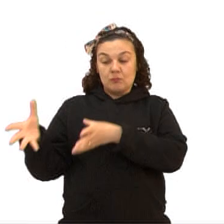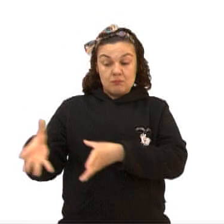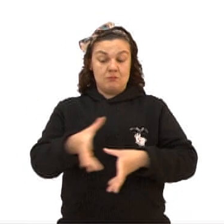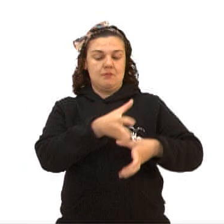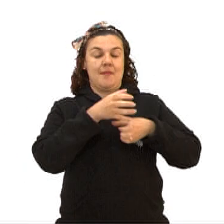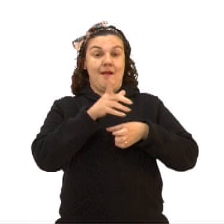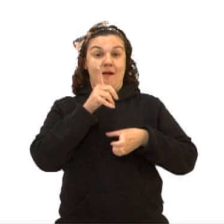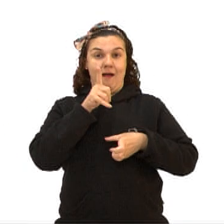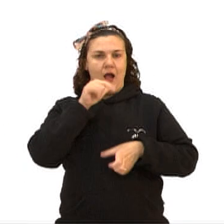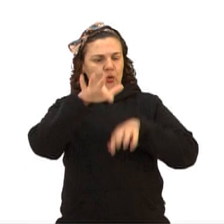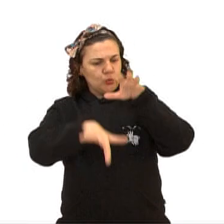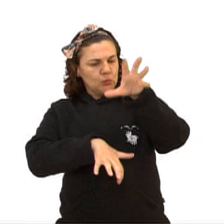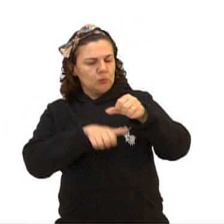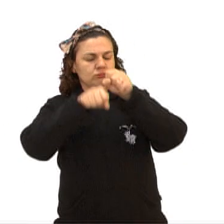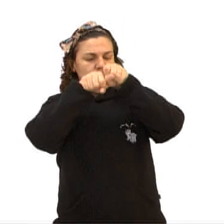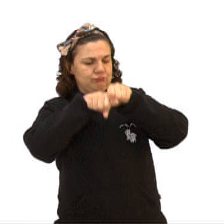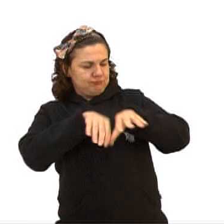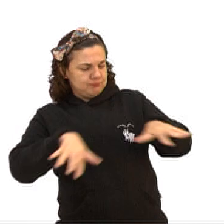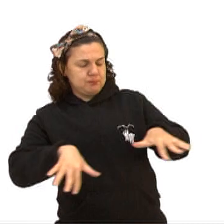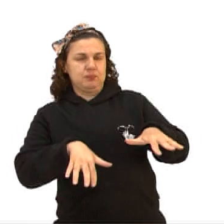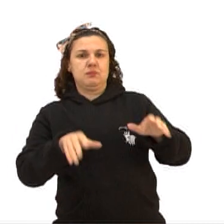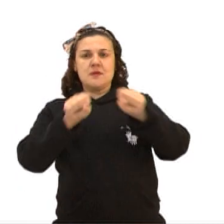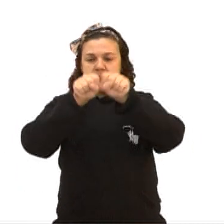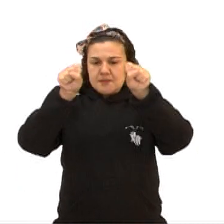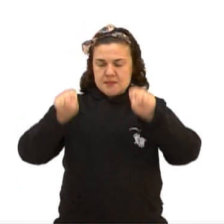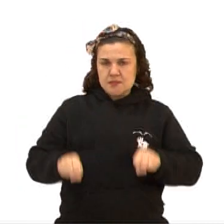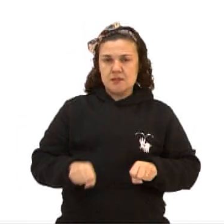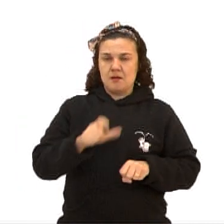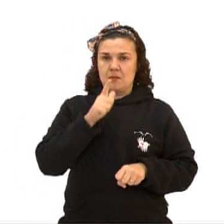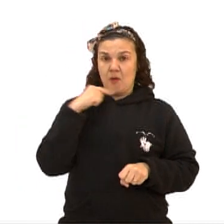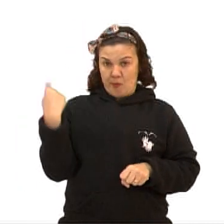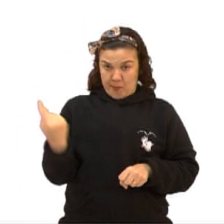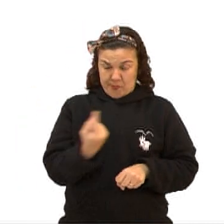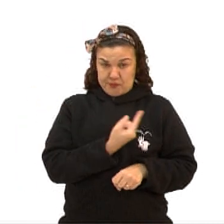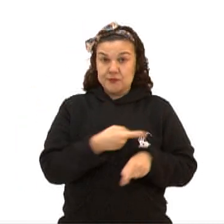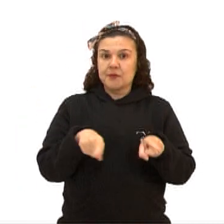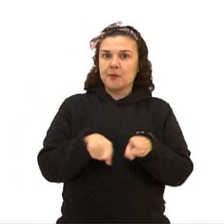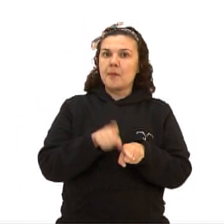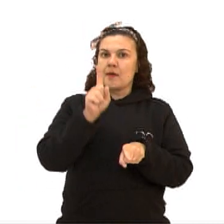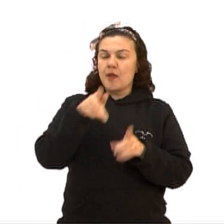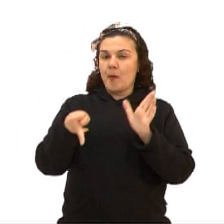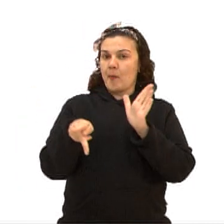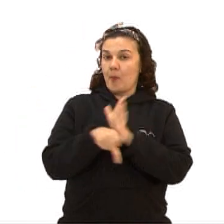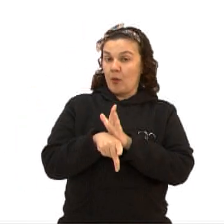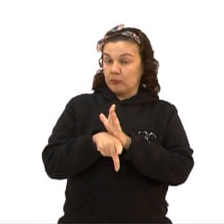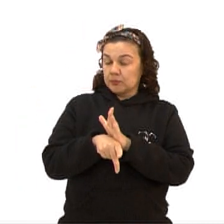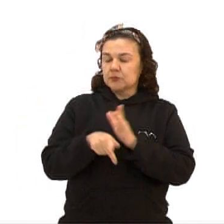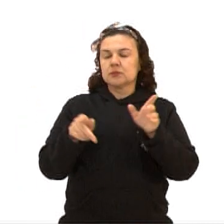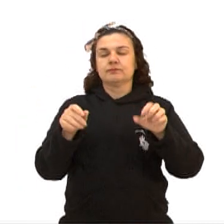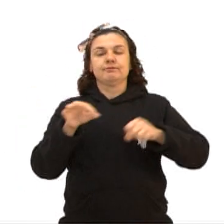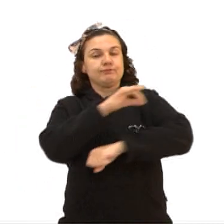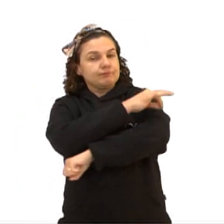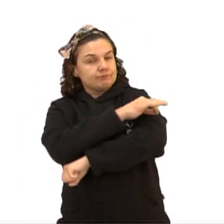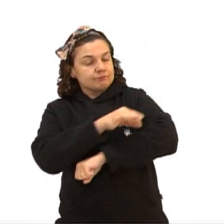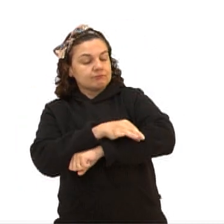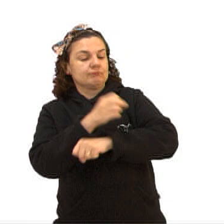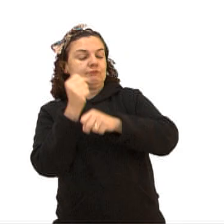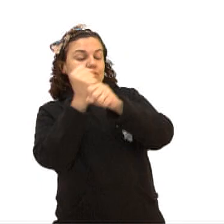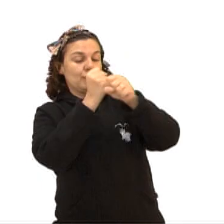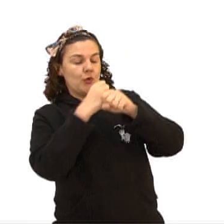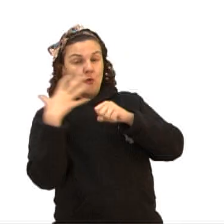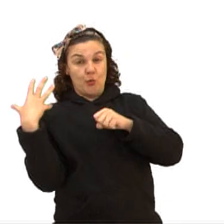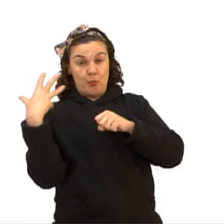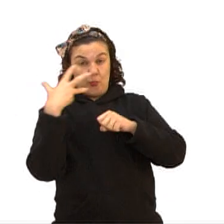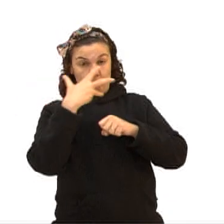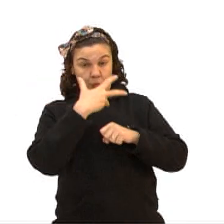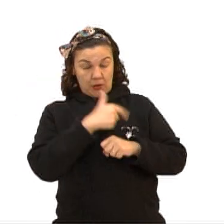desse elemento tão importante para nós seres vivos, ele é uma obra de arquitetura muito importante. Inclusive foi tombada